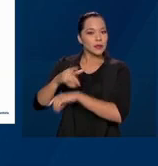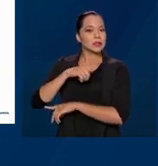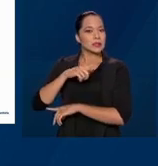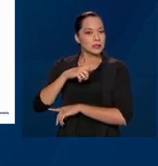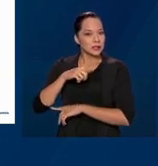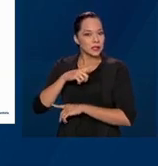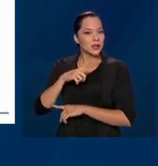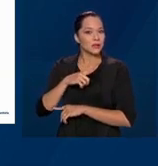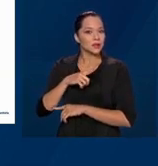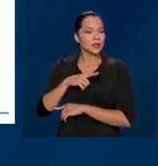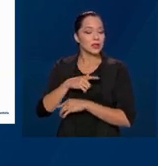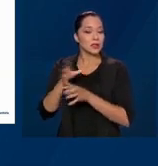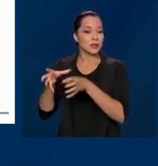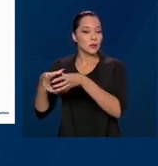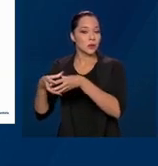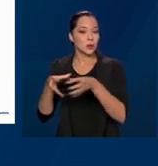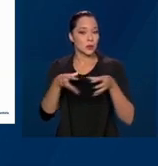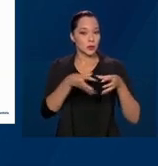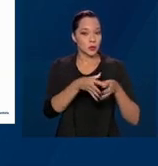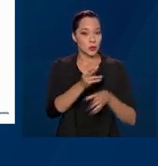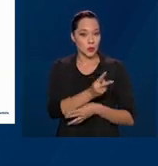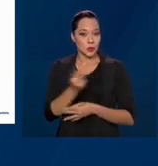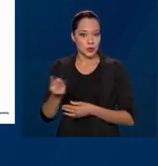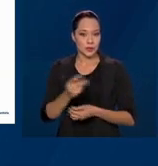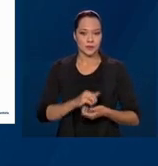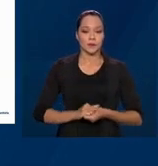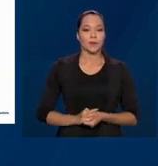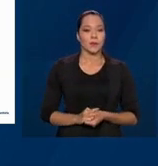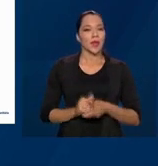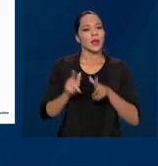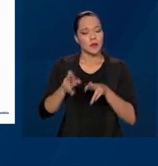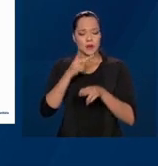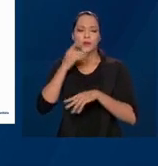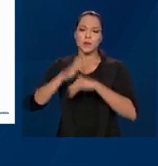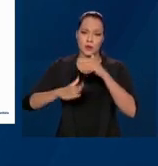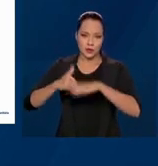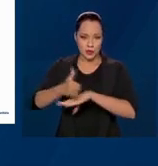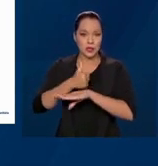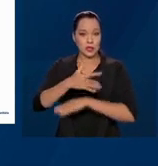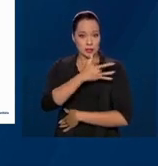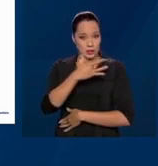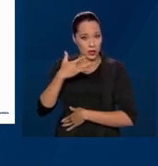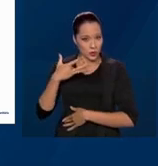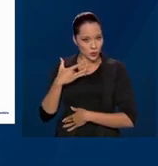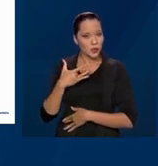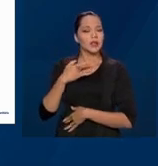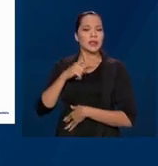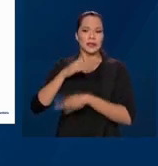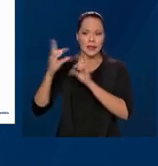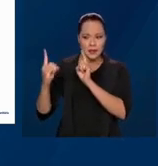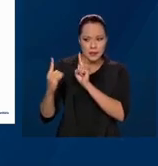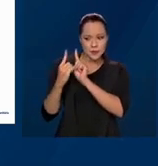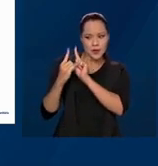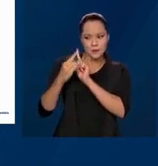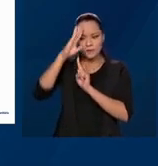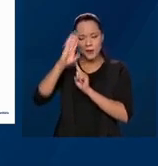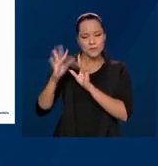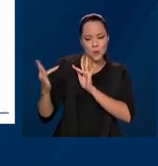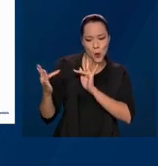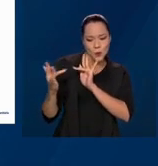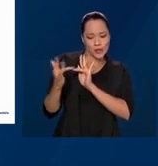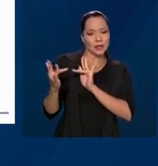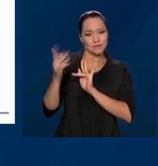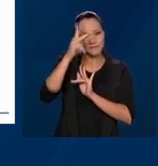existiram nos 2 grupos. E aí, como eu disse, profissionais de saúde que realizam atendimento em contato direto com